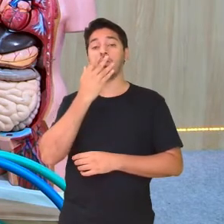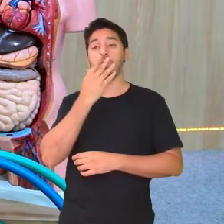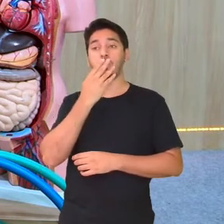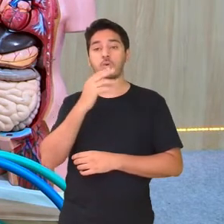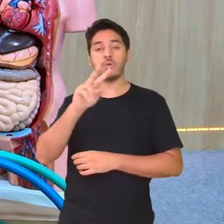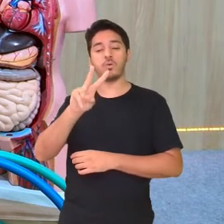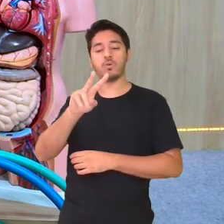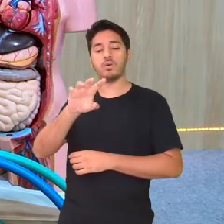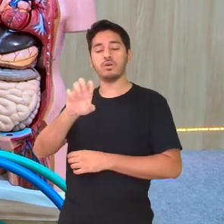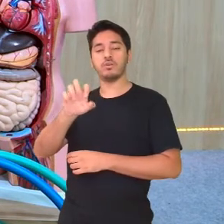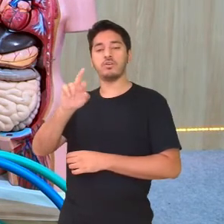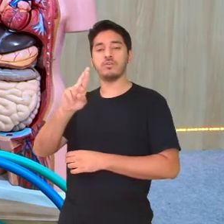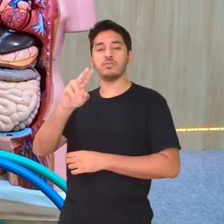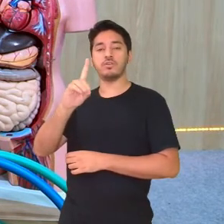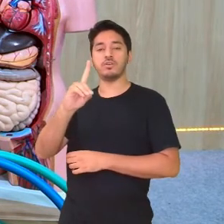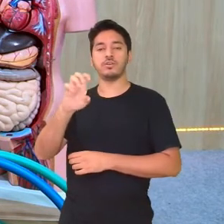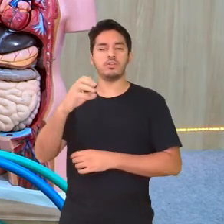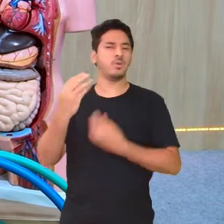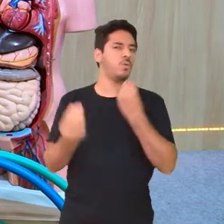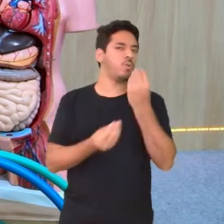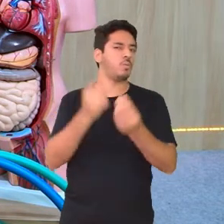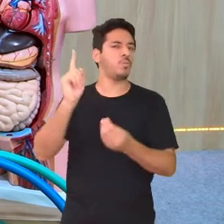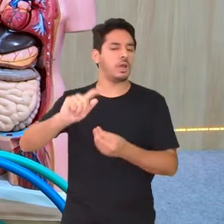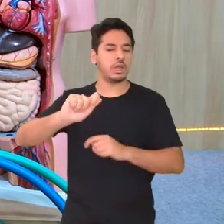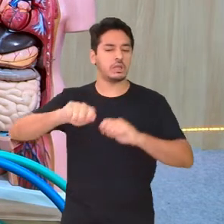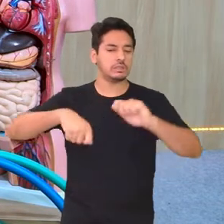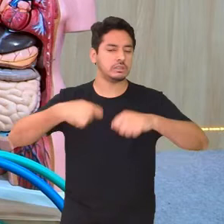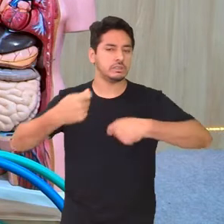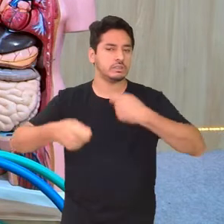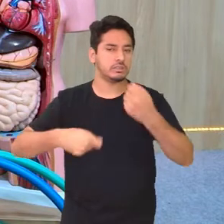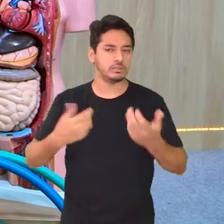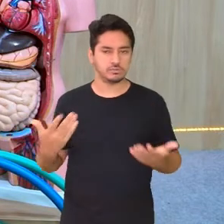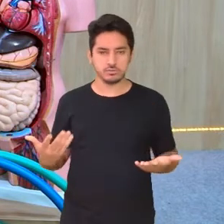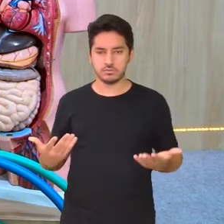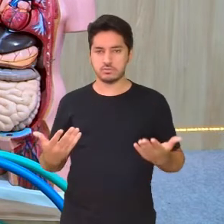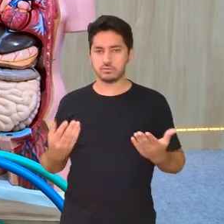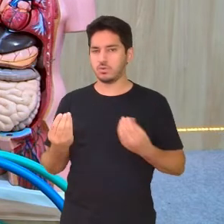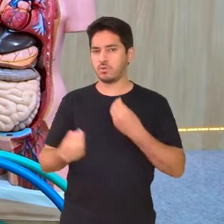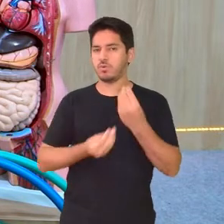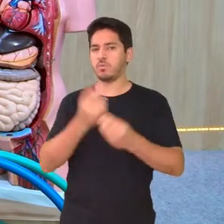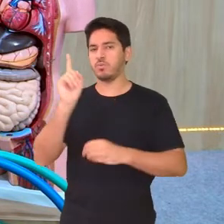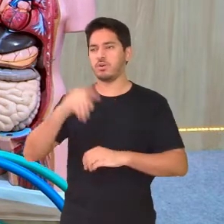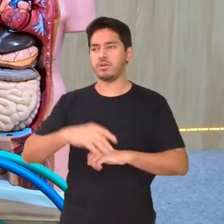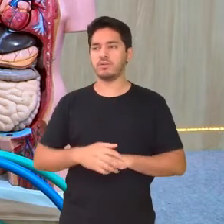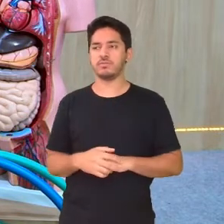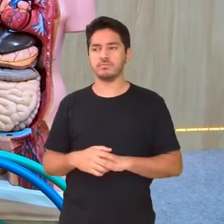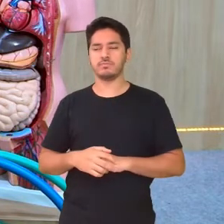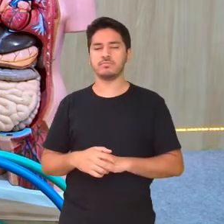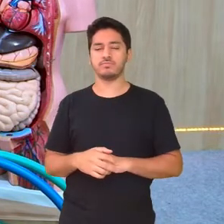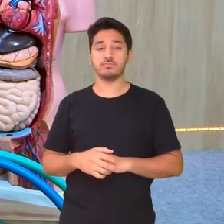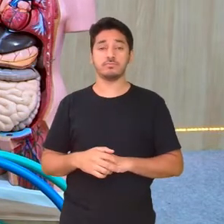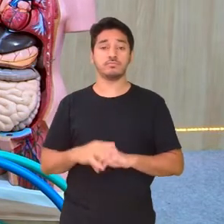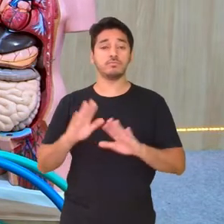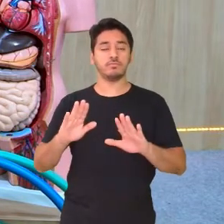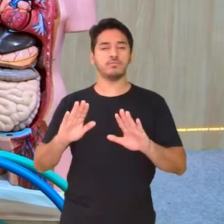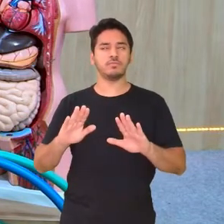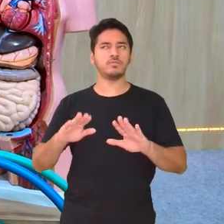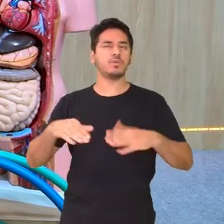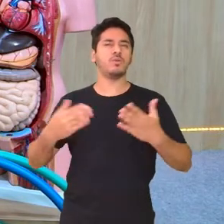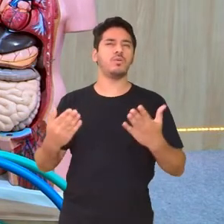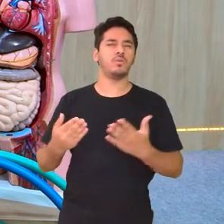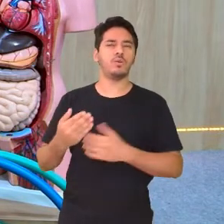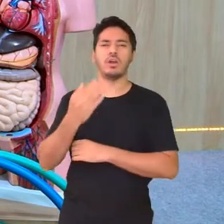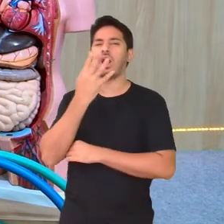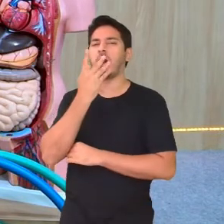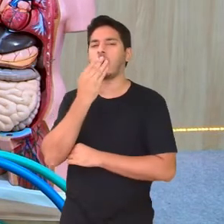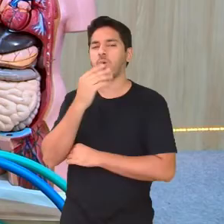Como será a cor verde em libras? Como é que fazemos isso? Primeiro, qual é a cor verde? Você